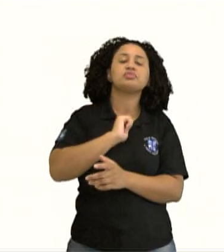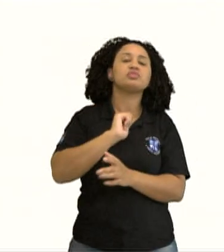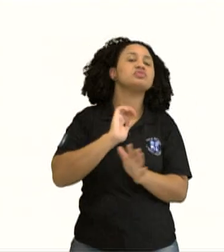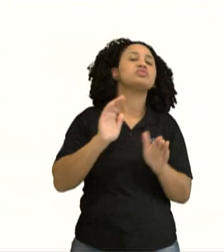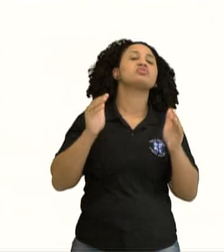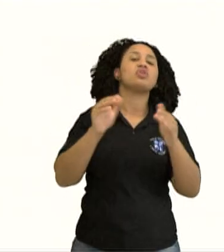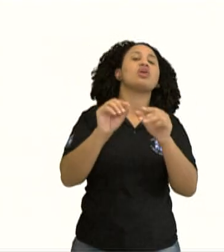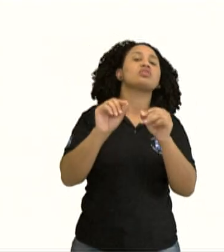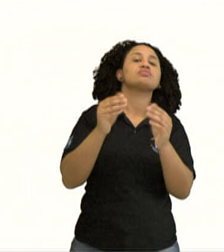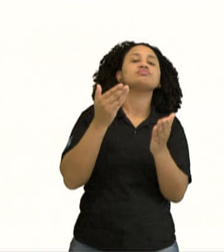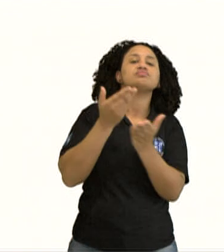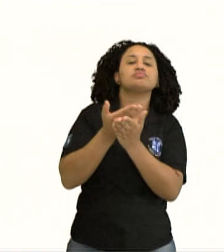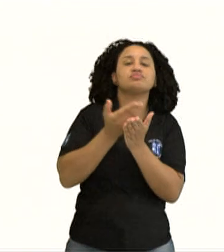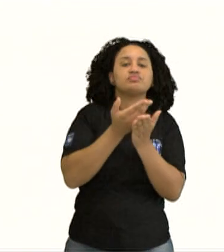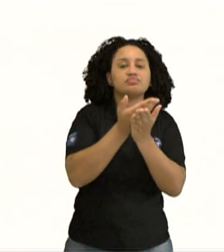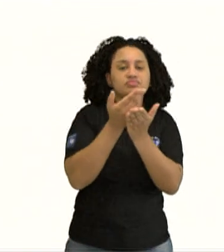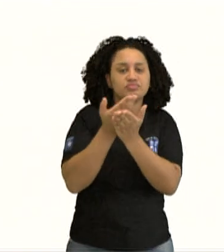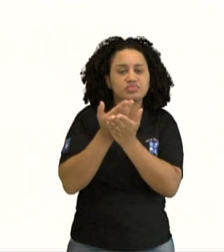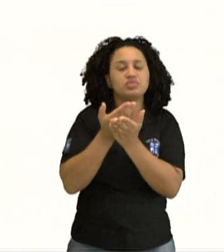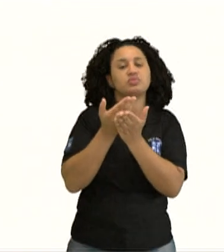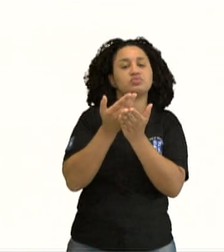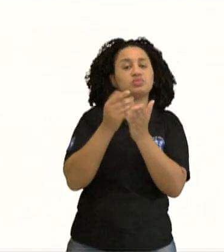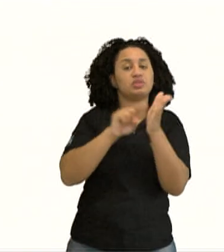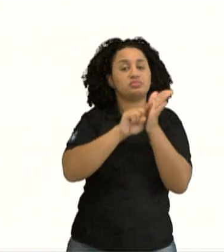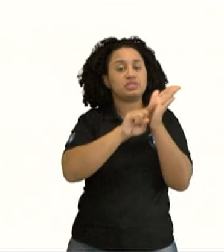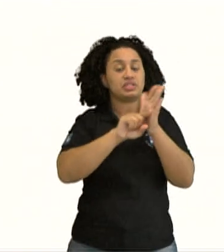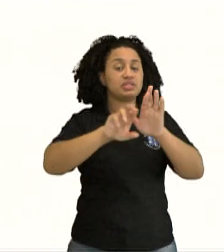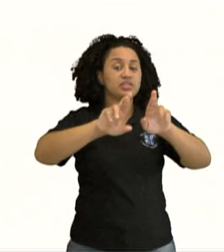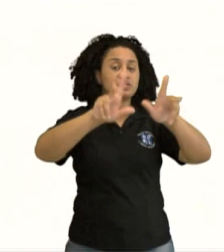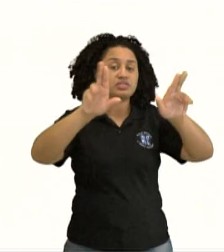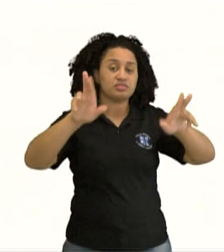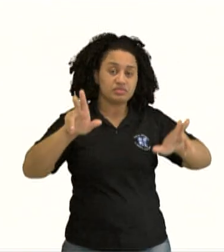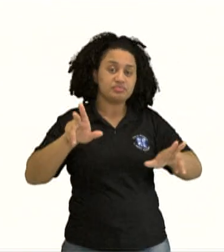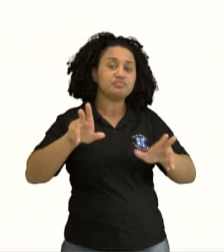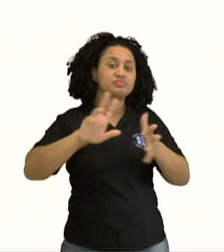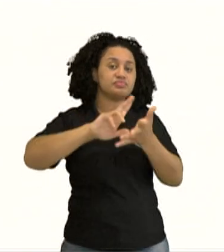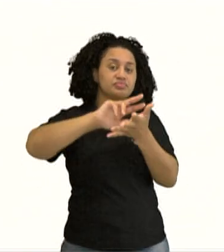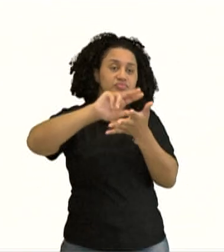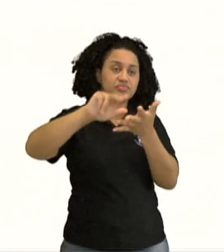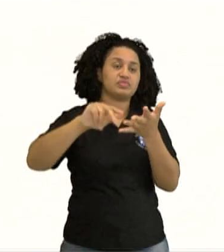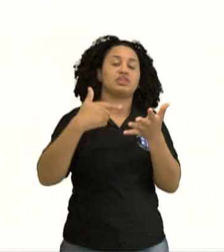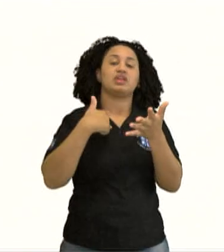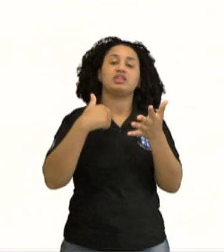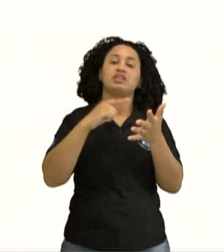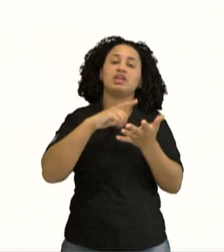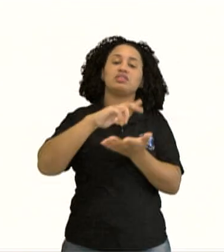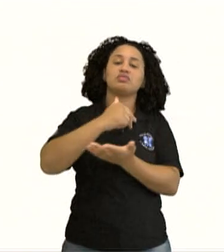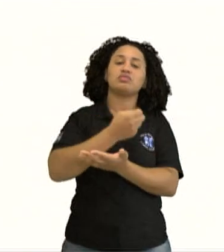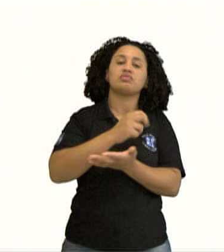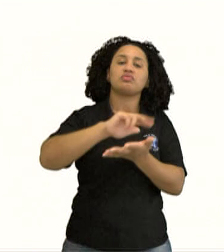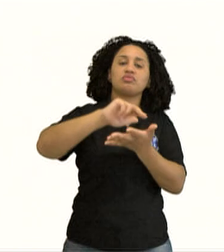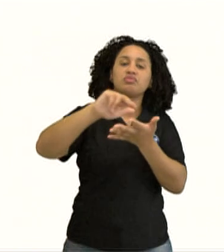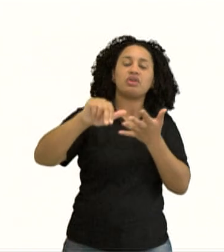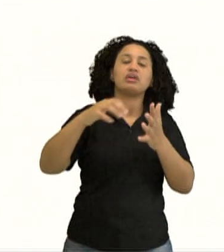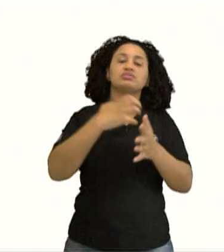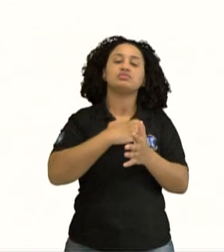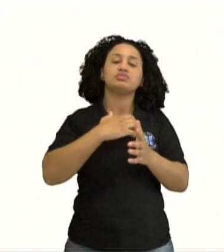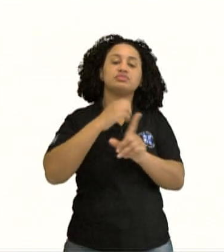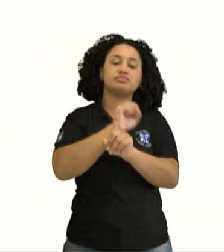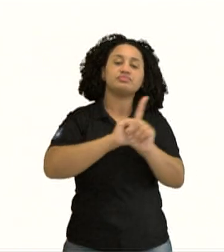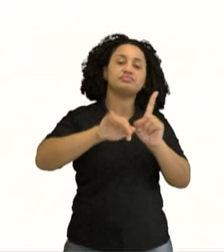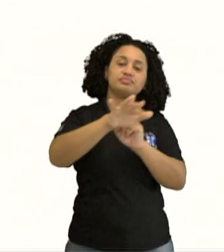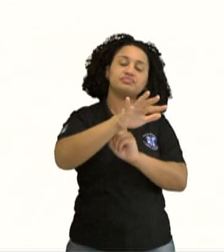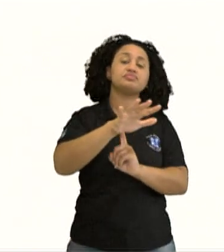ao estudo da diferença, usando como exemplo as várias formas que as sociedades escolhem